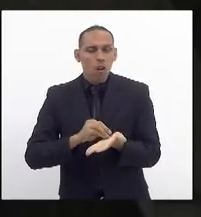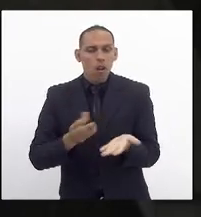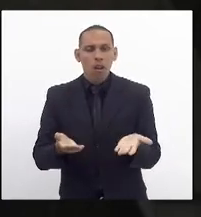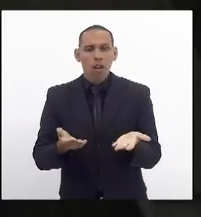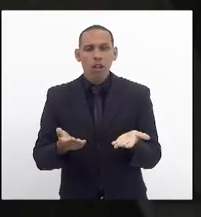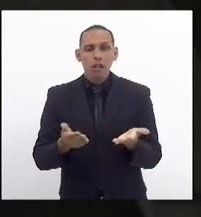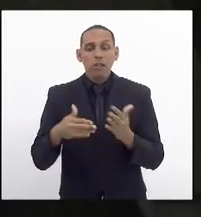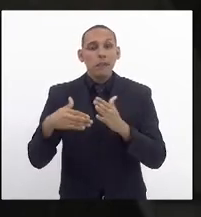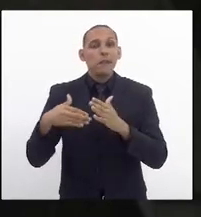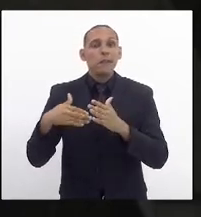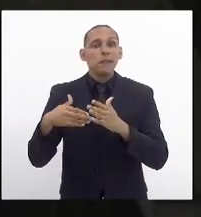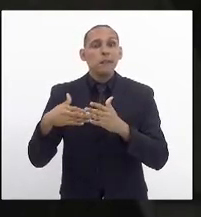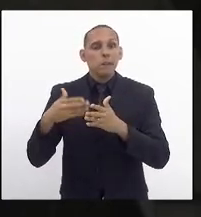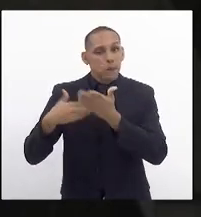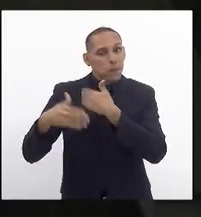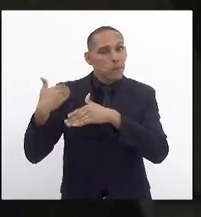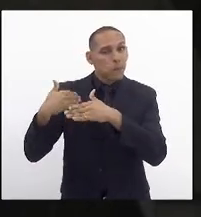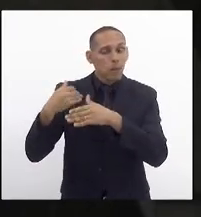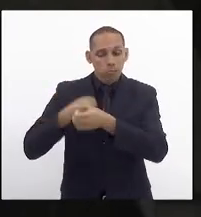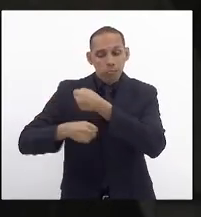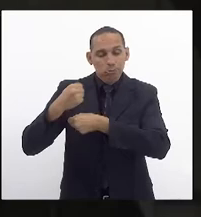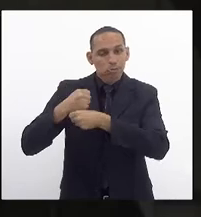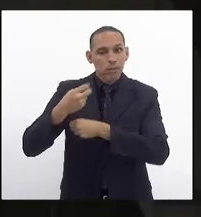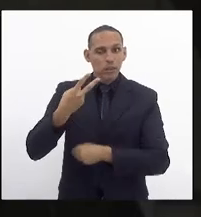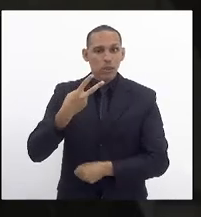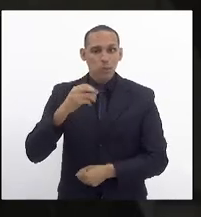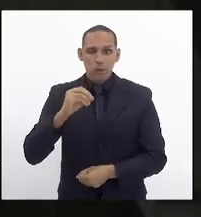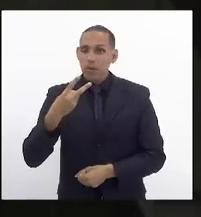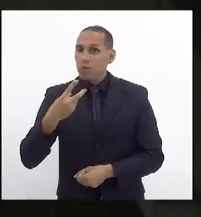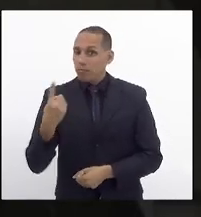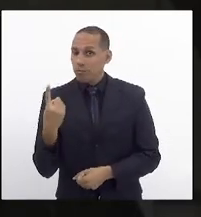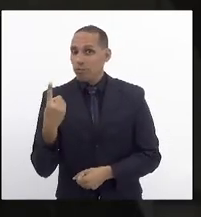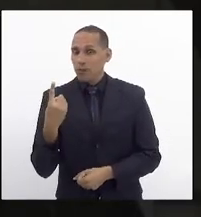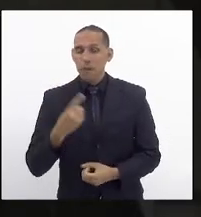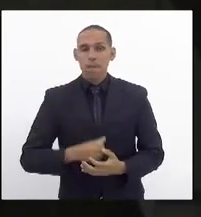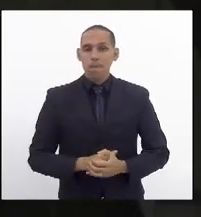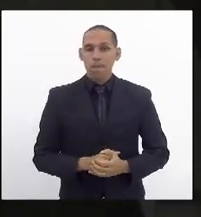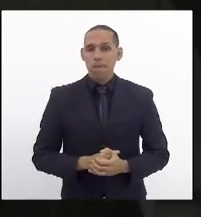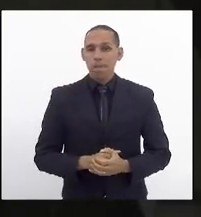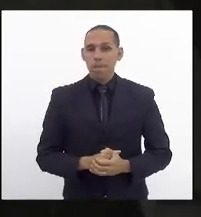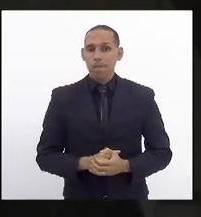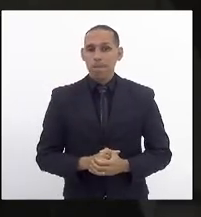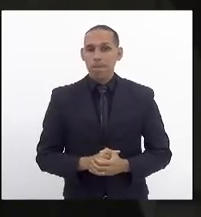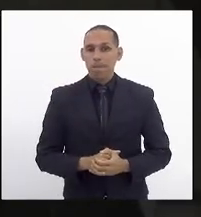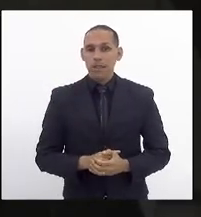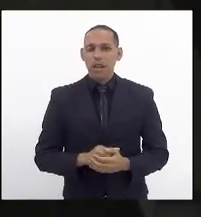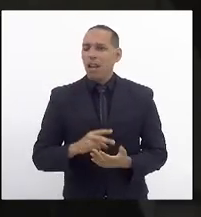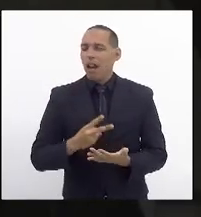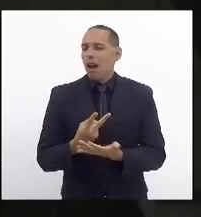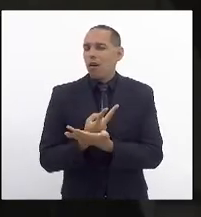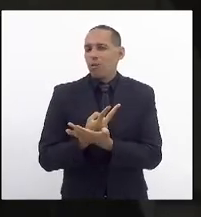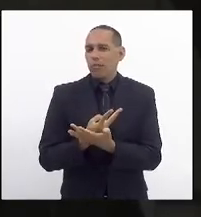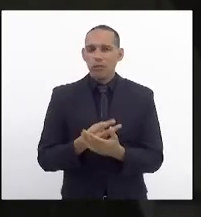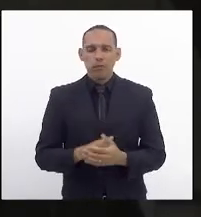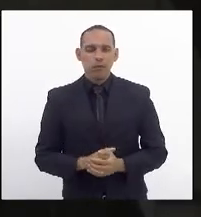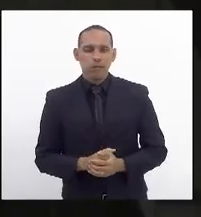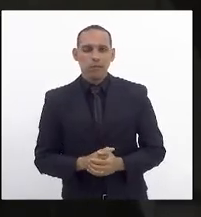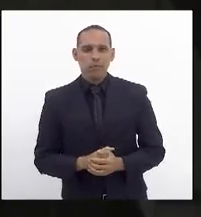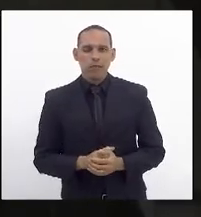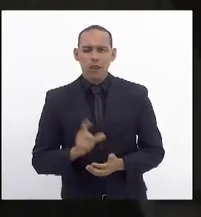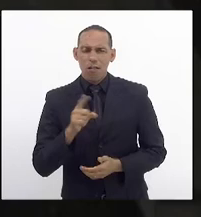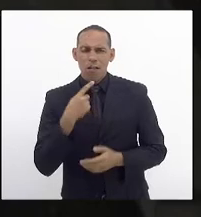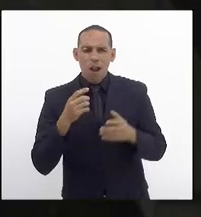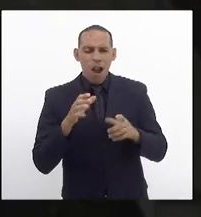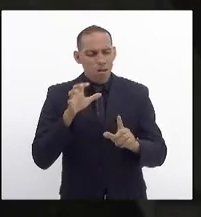no ano passado em 2021 fruto e da